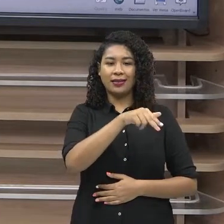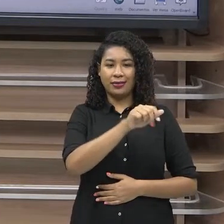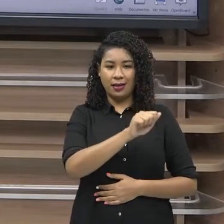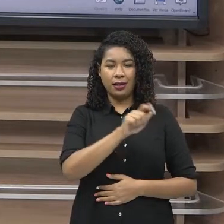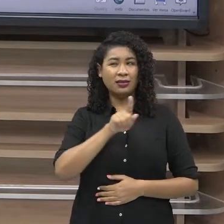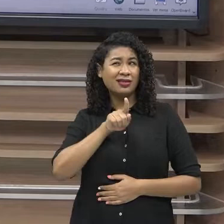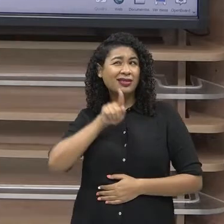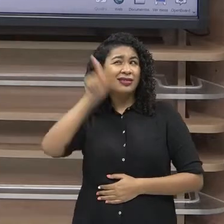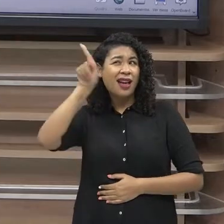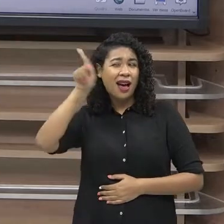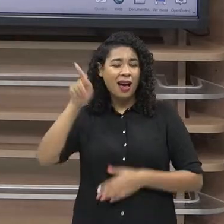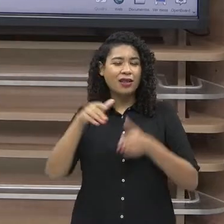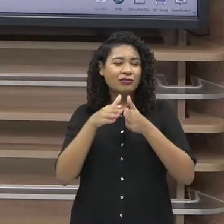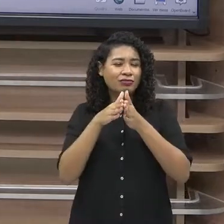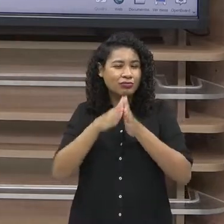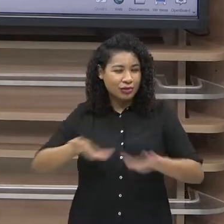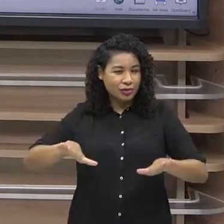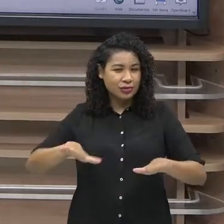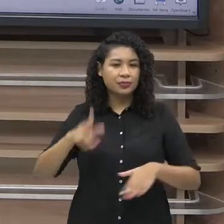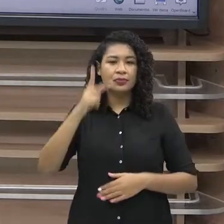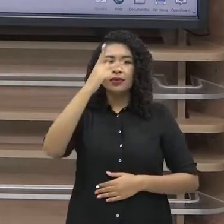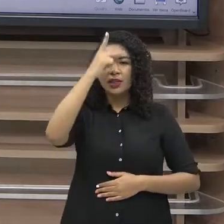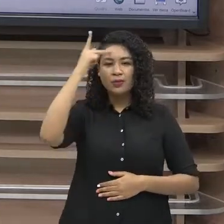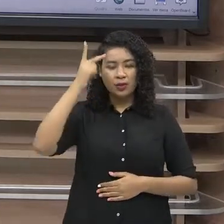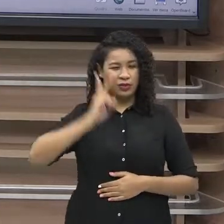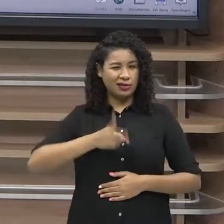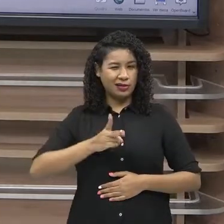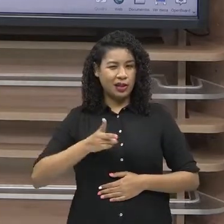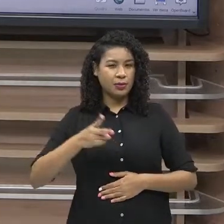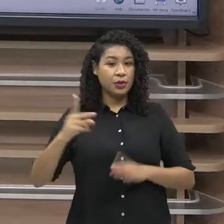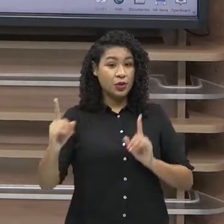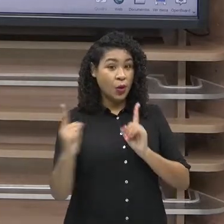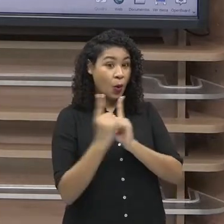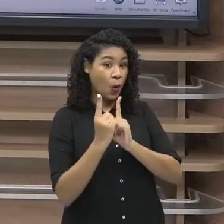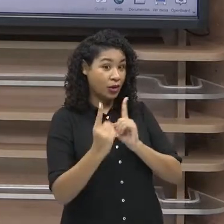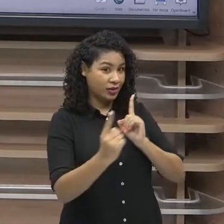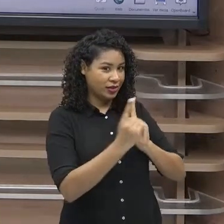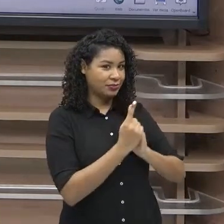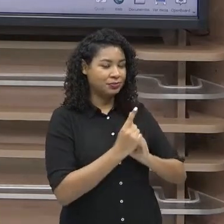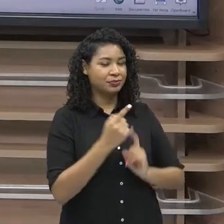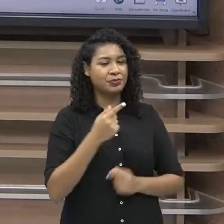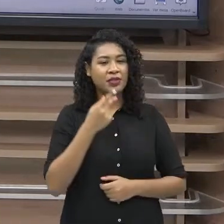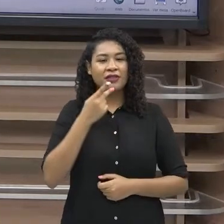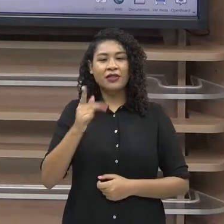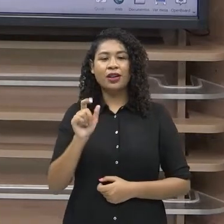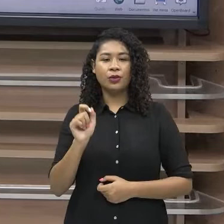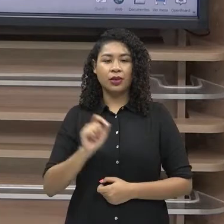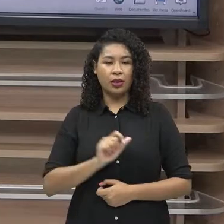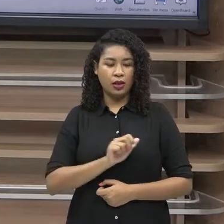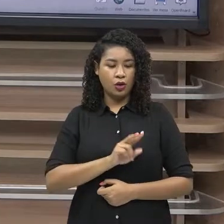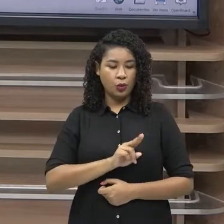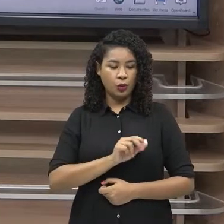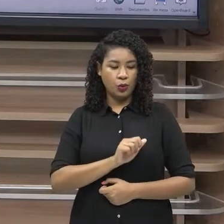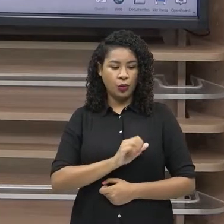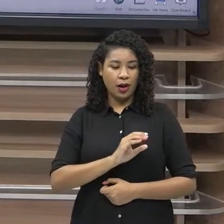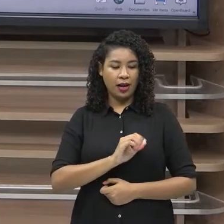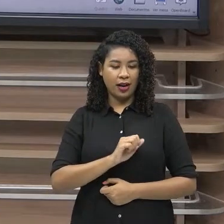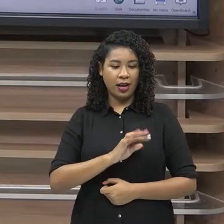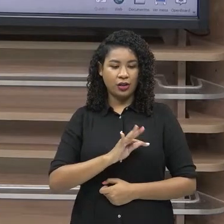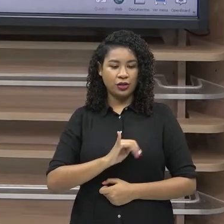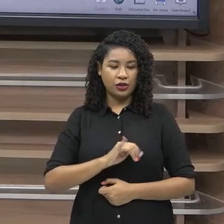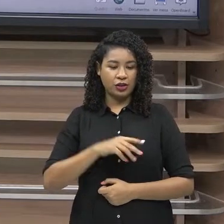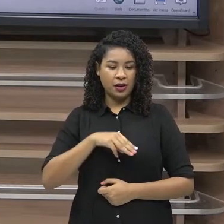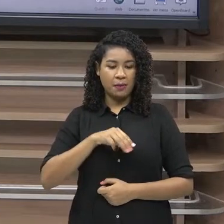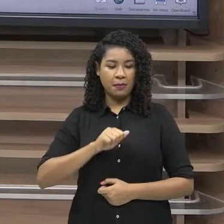as pessoas, quando se encontram, elas falam assim: o acati marçã. O acati marçã significa o seguinte: como que